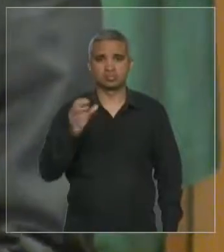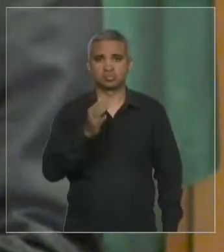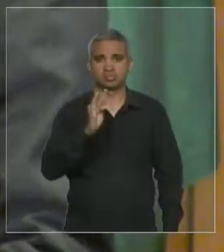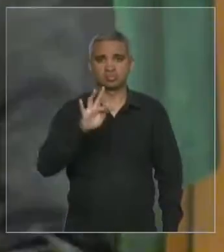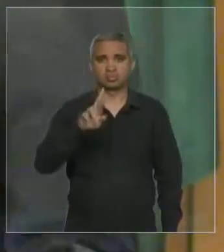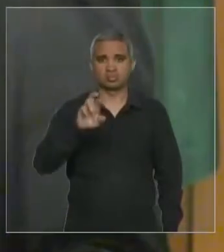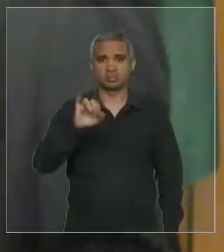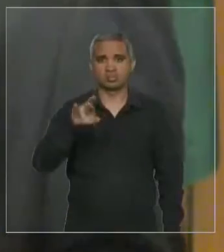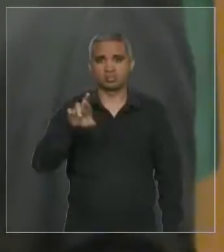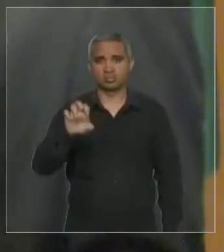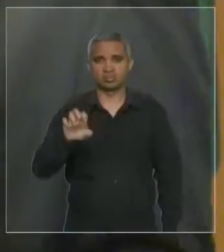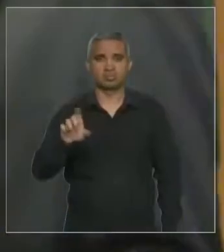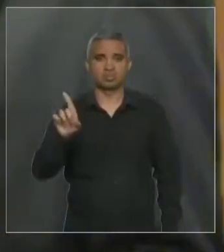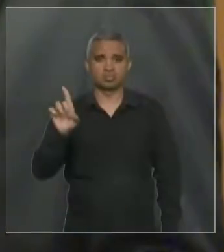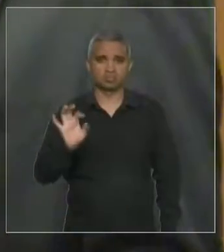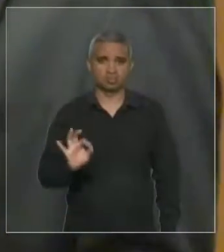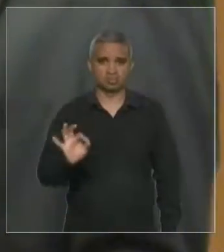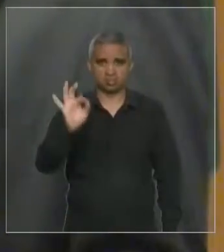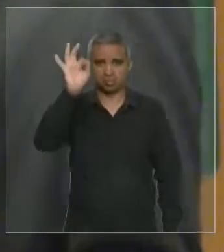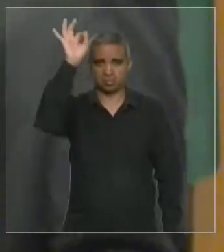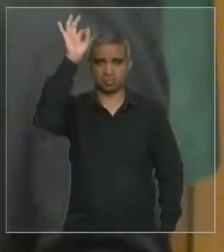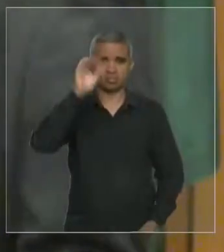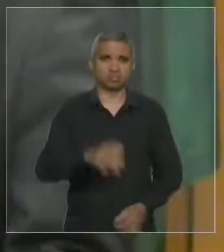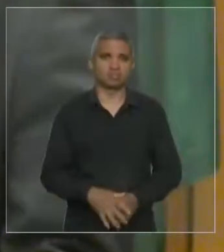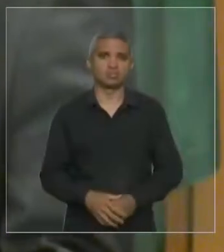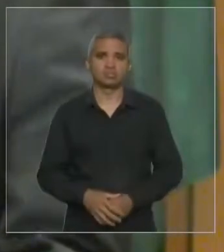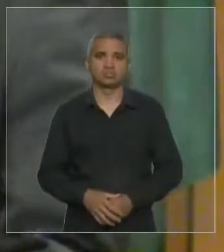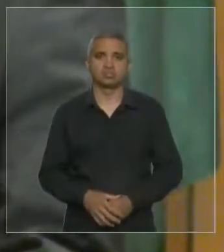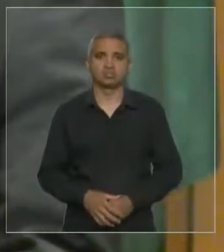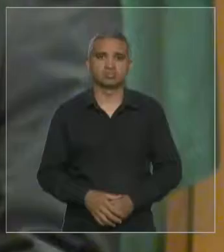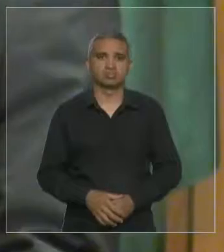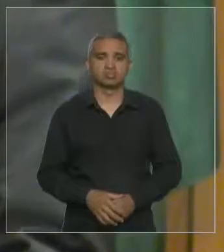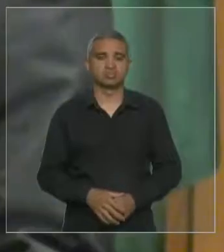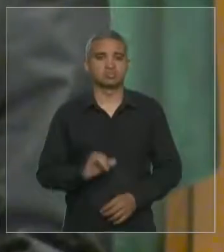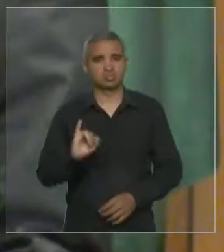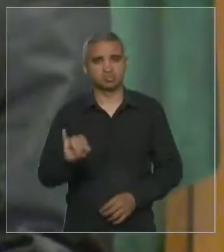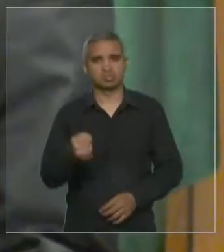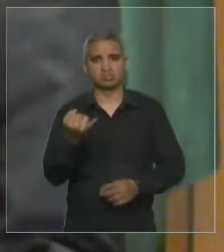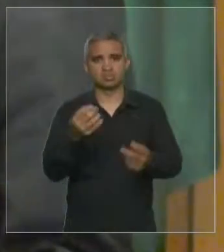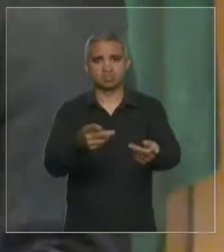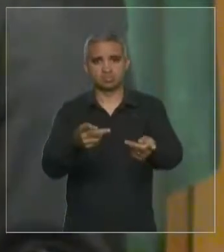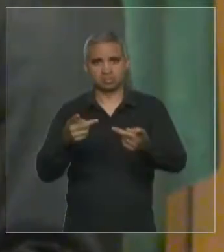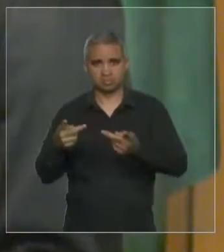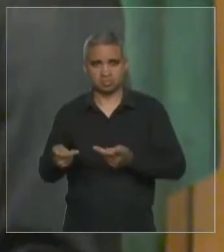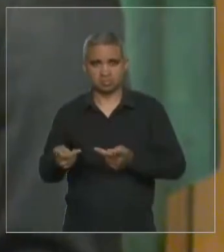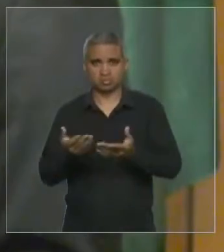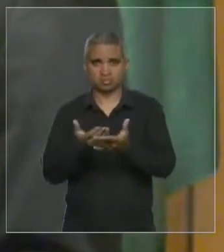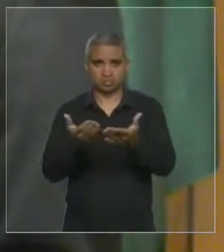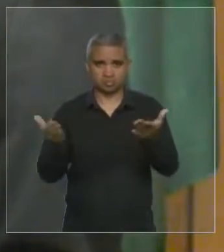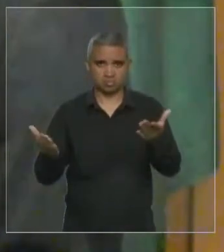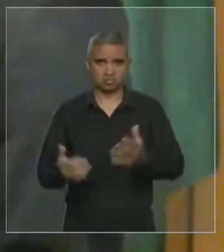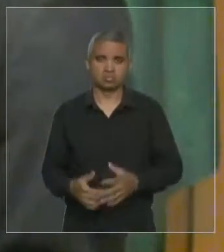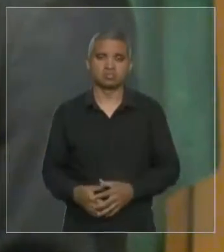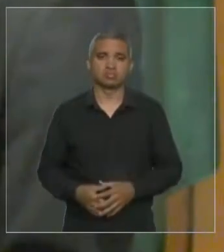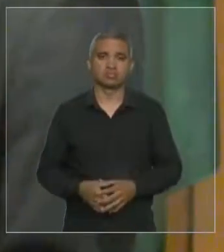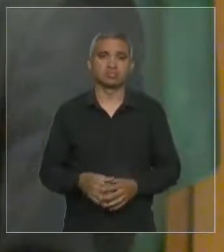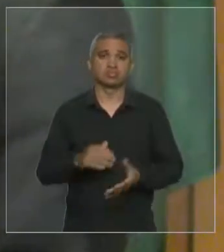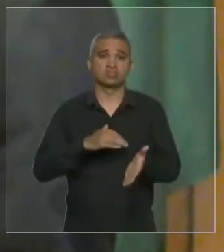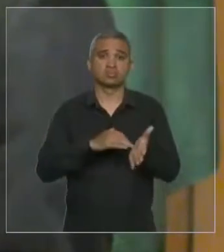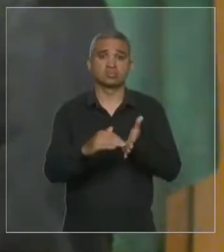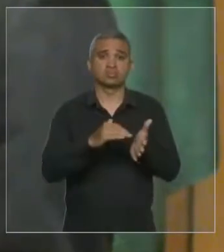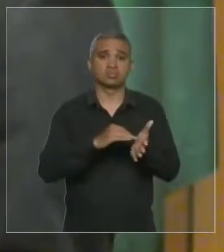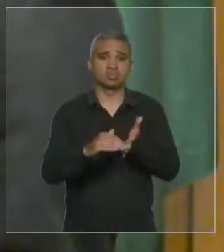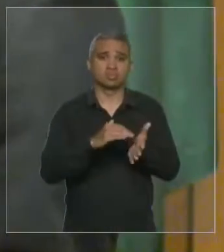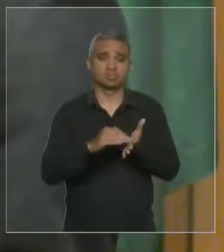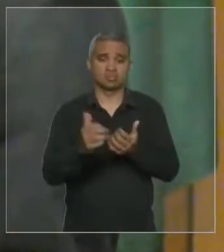Bacanga, lá na UFMA. Aí eu aproveito para convidar, a pedido da secretária